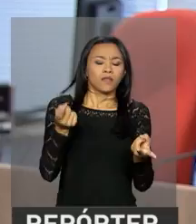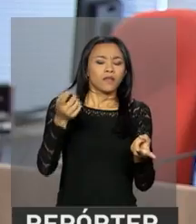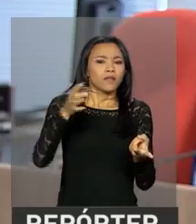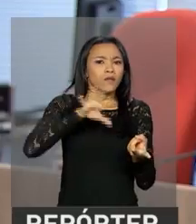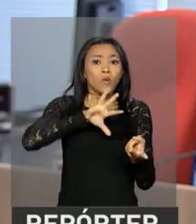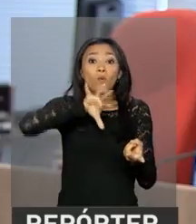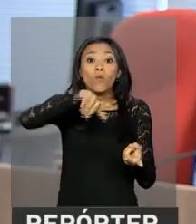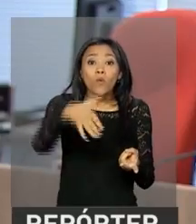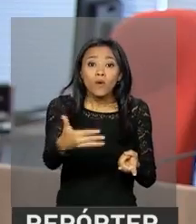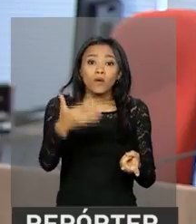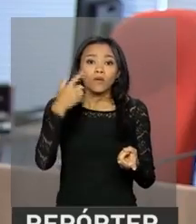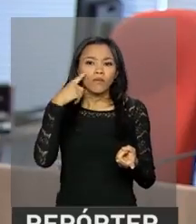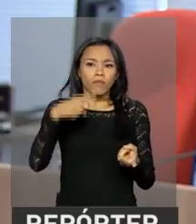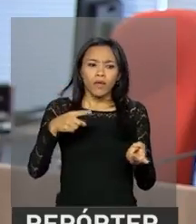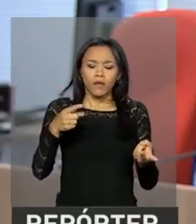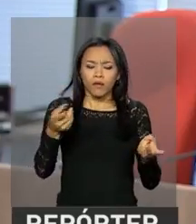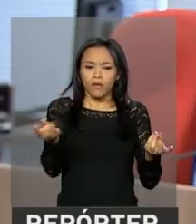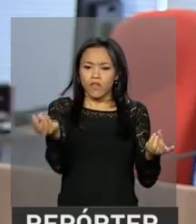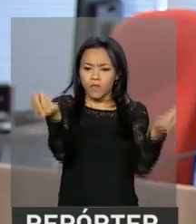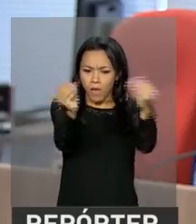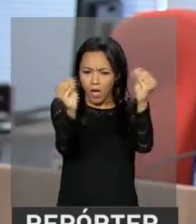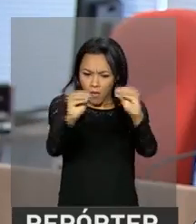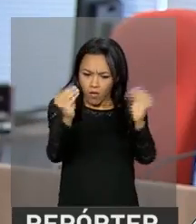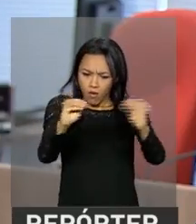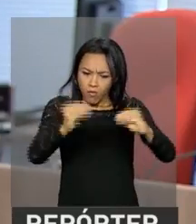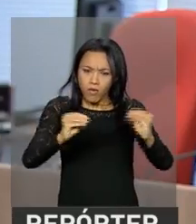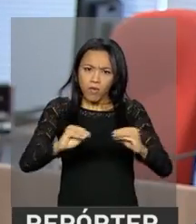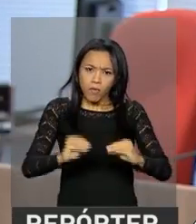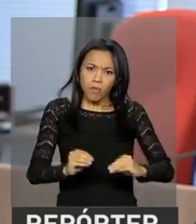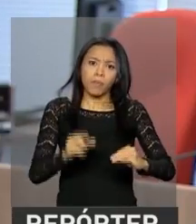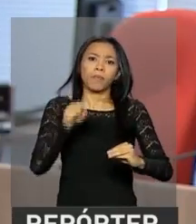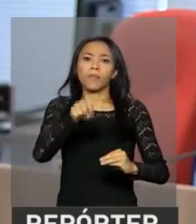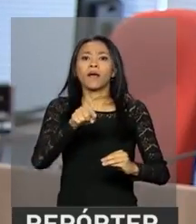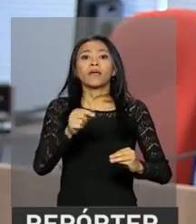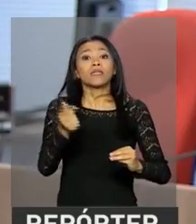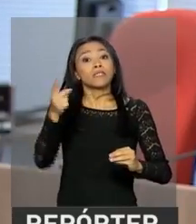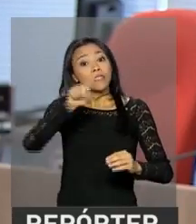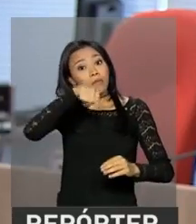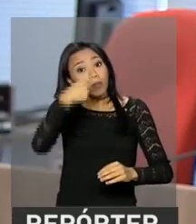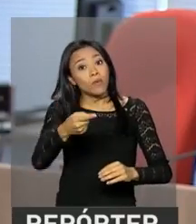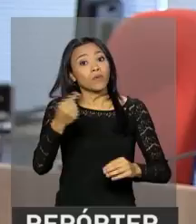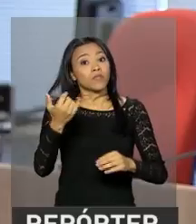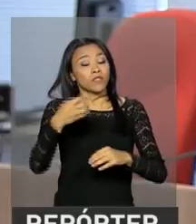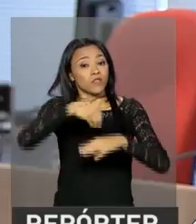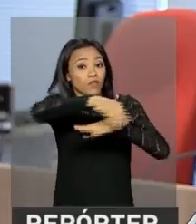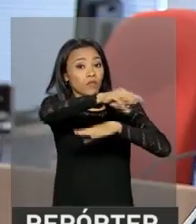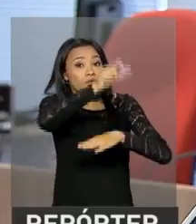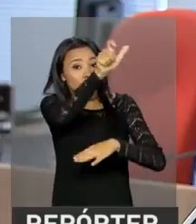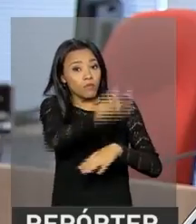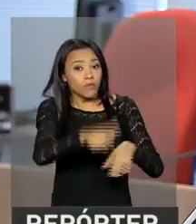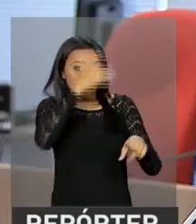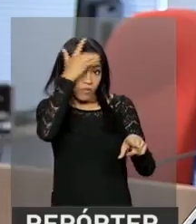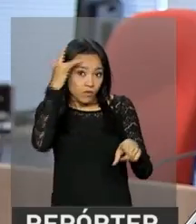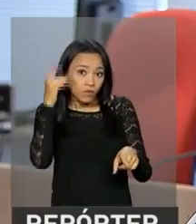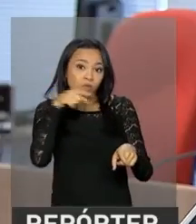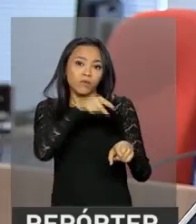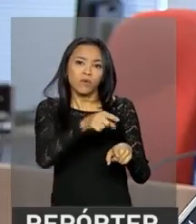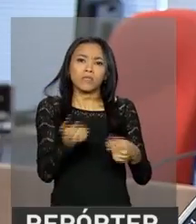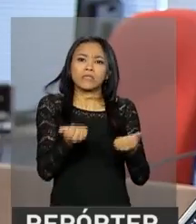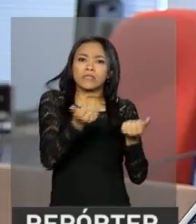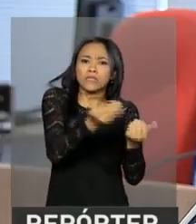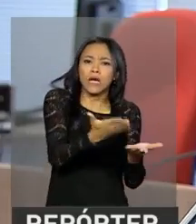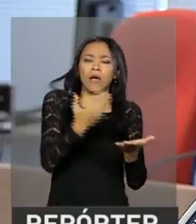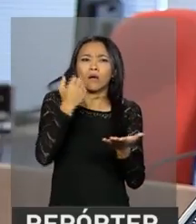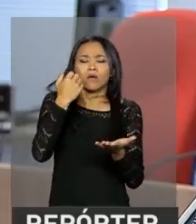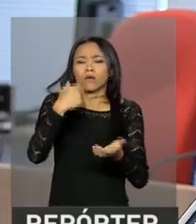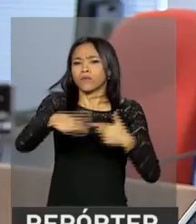faz uma ação integrada para evitar essa pessoa novamente mercado mas de uma maneira sustentável formal e com